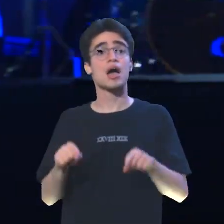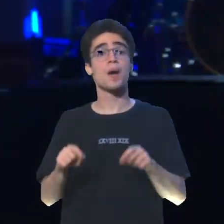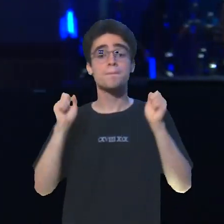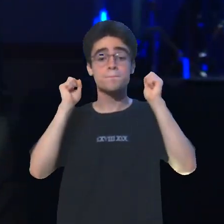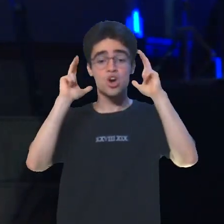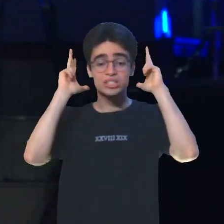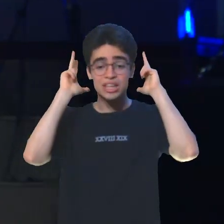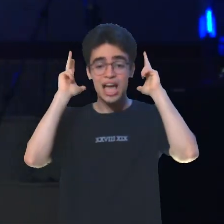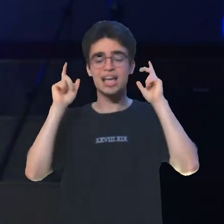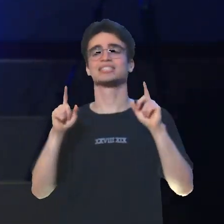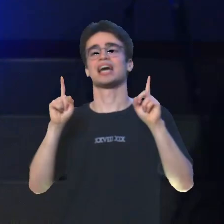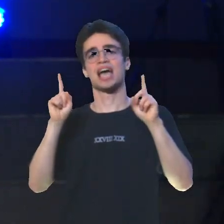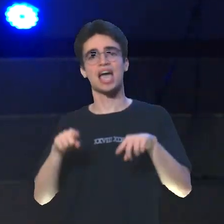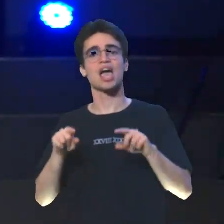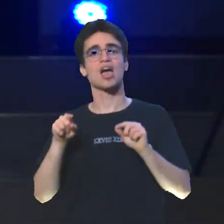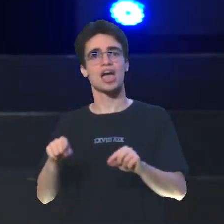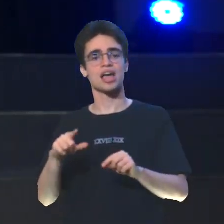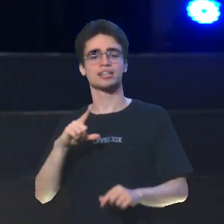filho